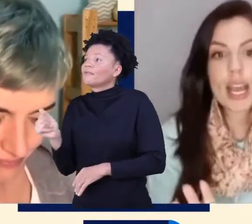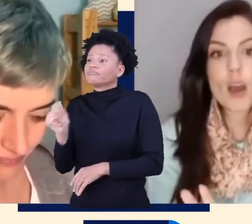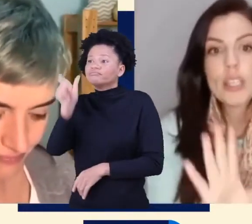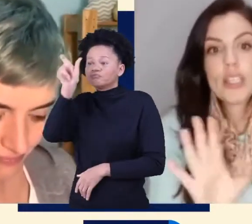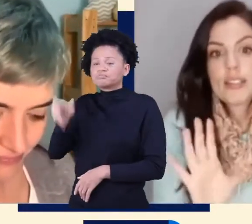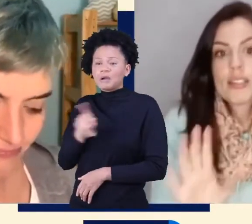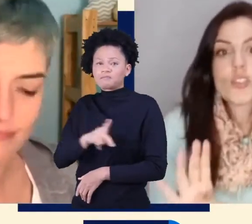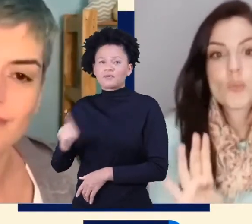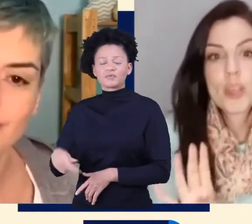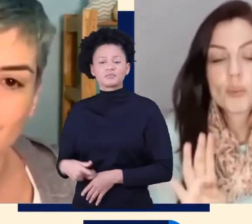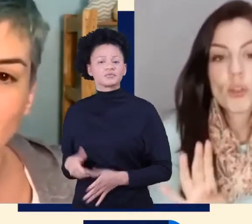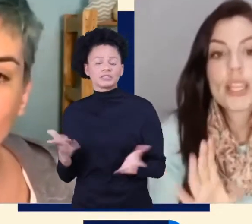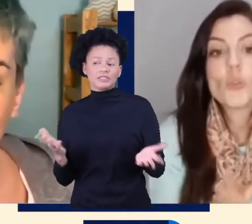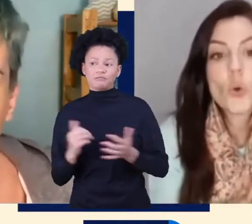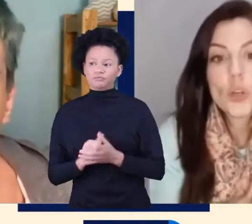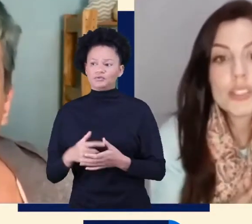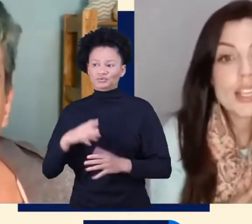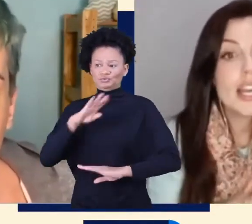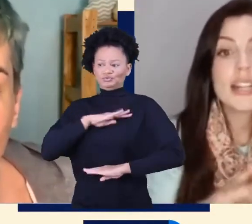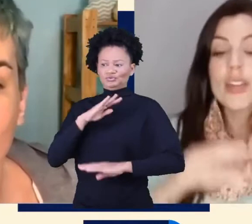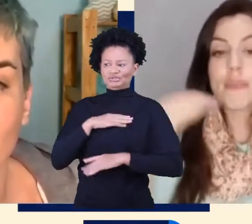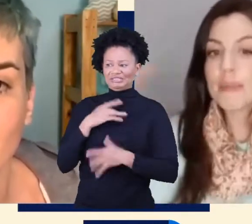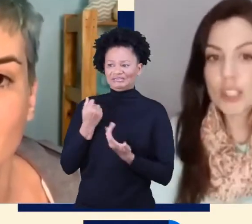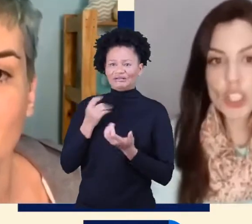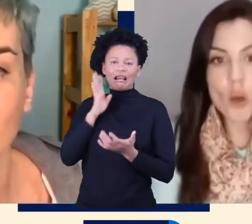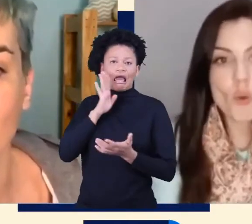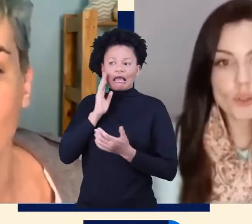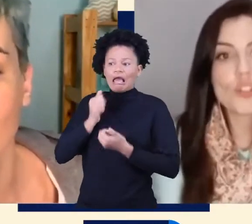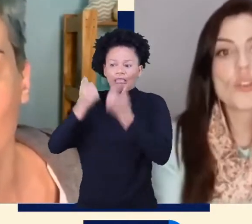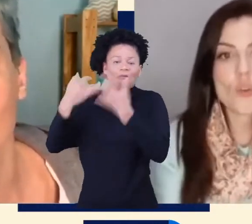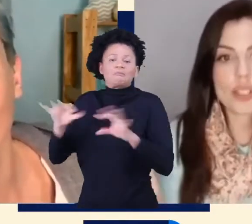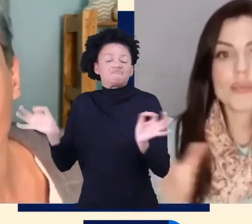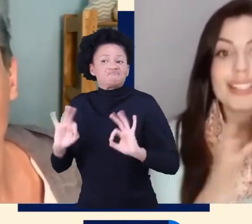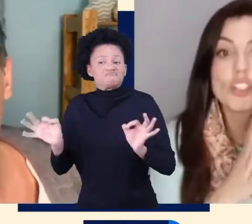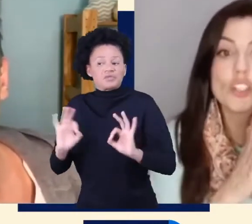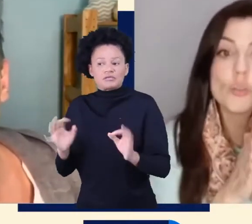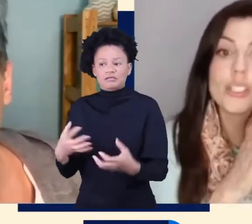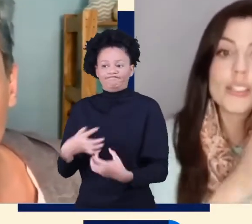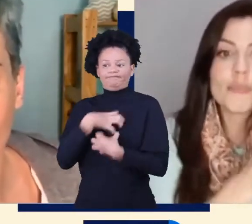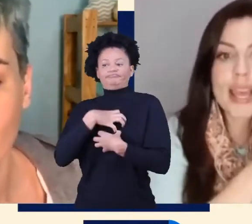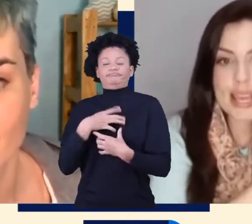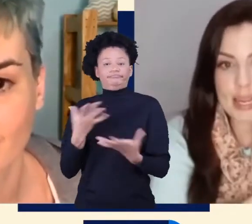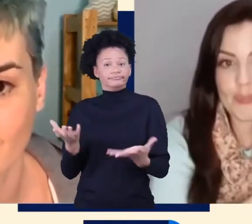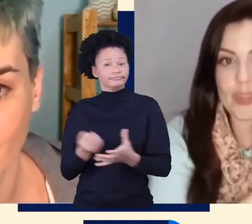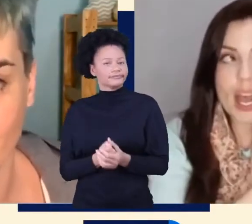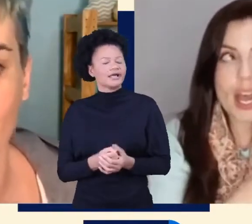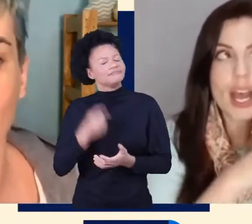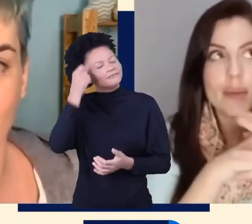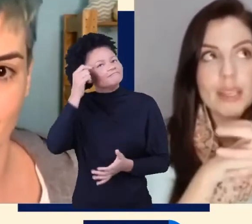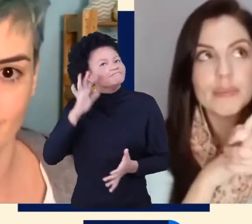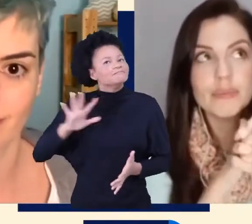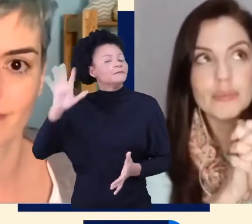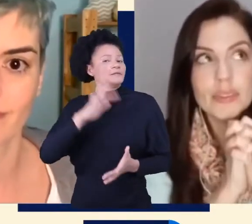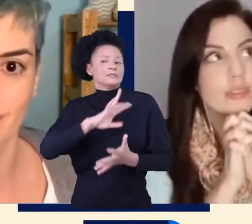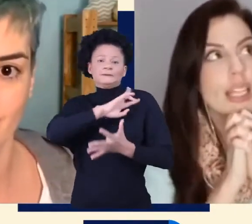jeito legal e eles estejam meio bloqueadões. Dá para imaginar um monte de coisa, mas a gente nunca espera,